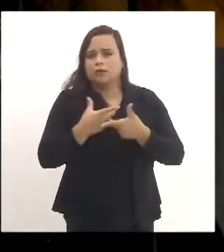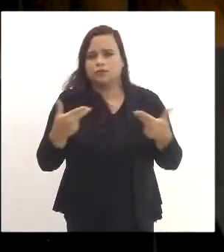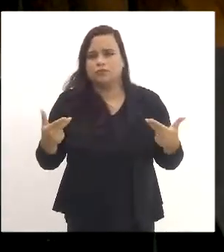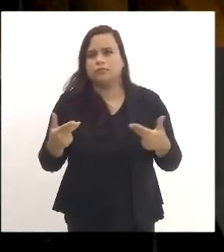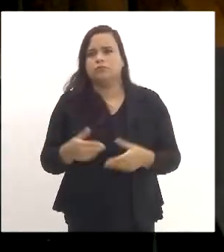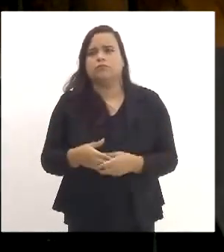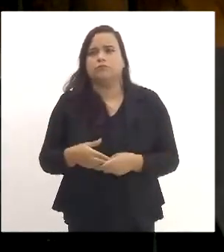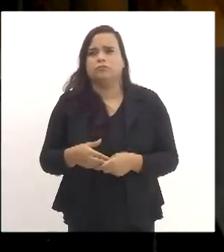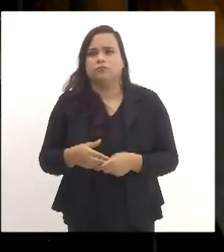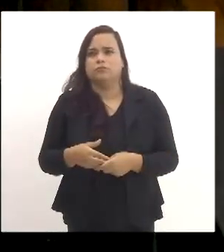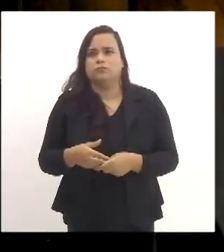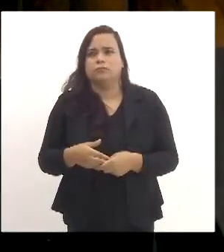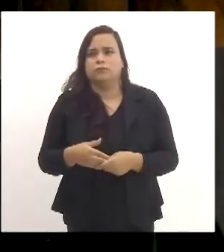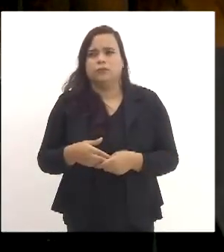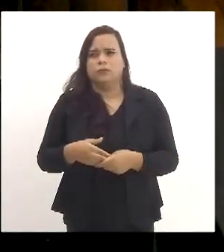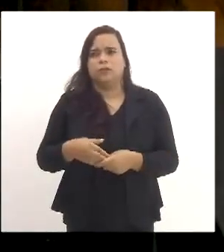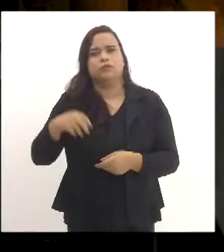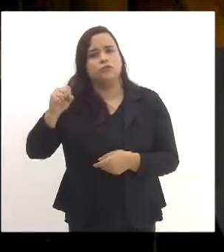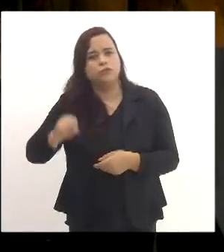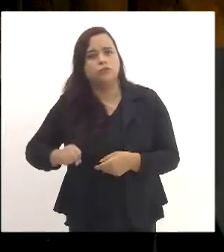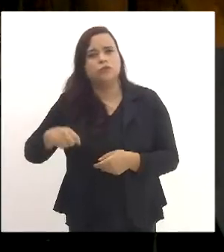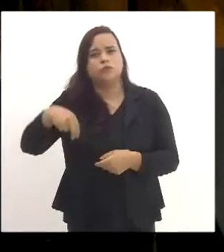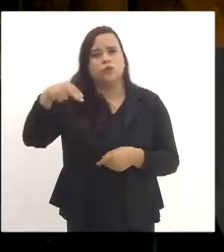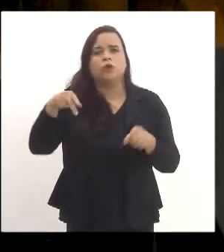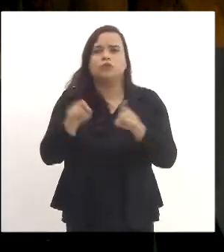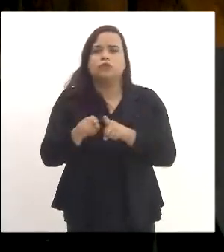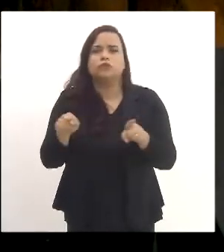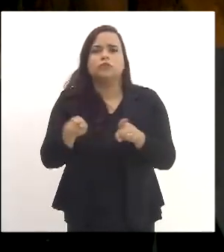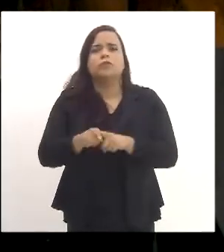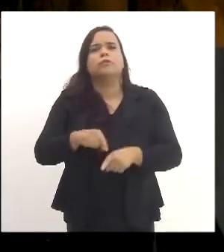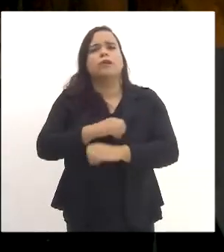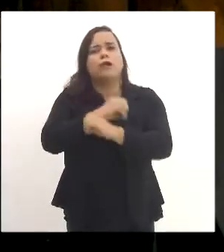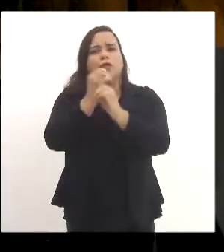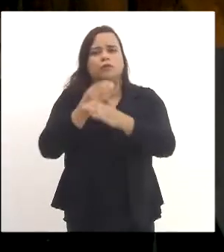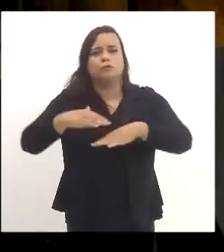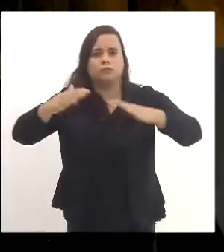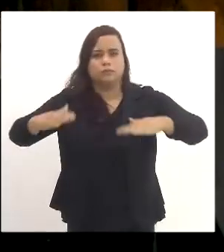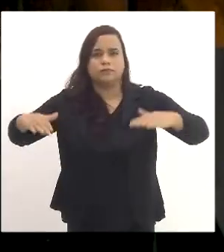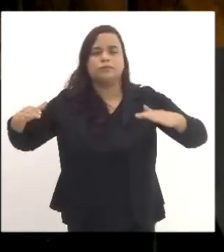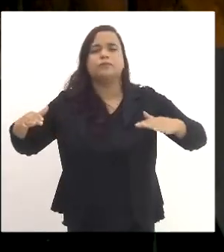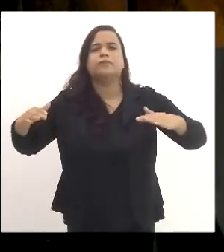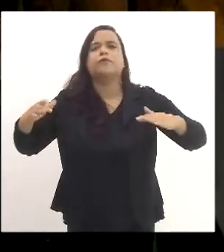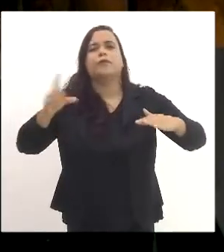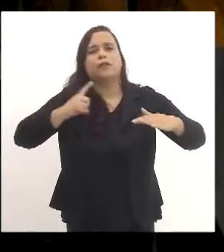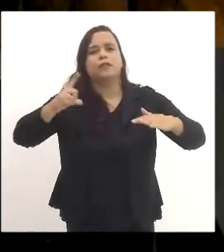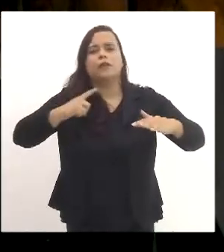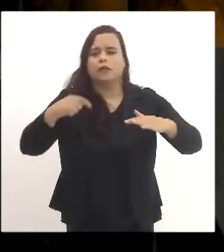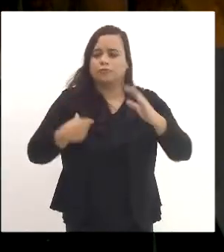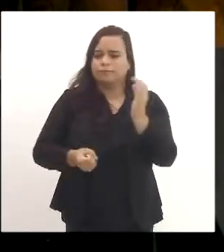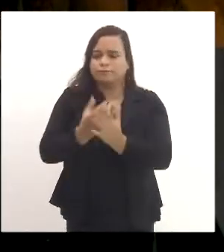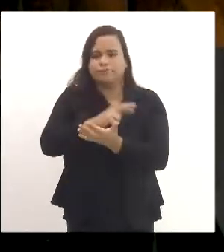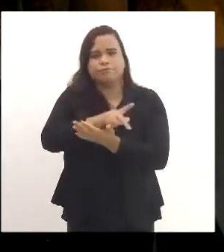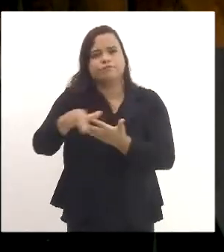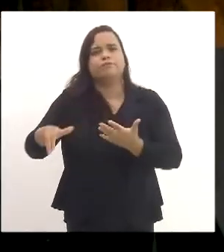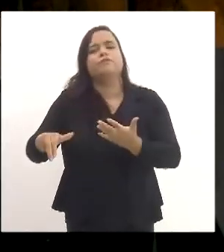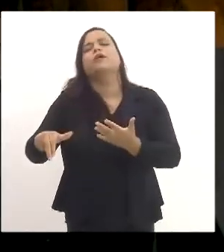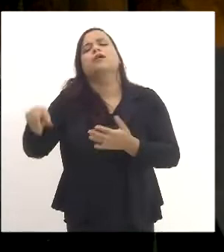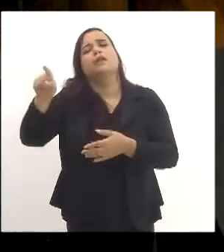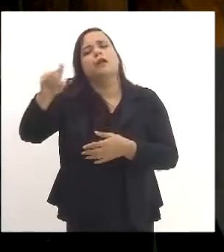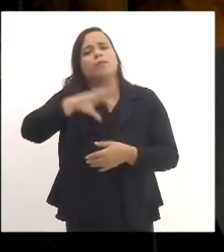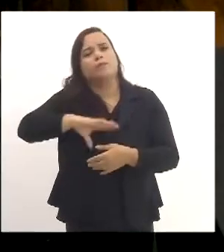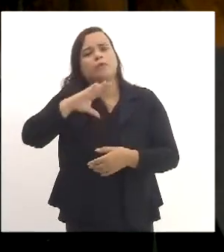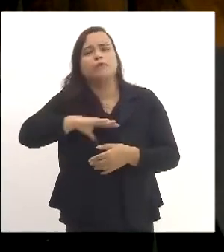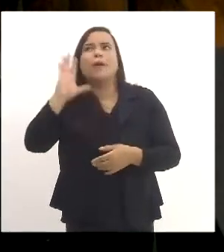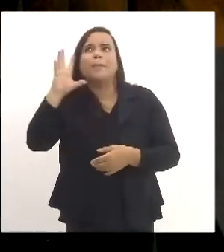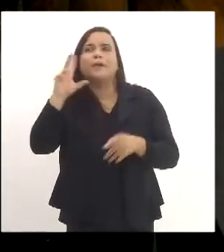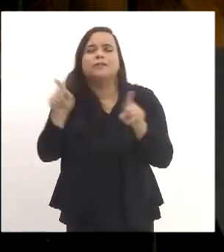Sul-Sul, Sul-Norte no Atlântico, os laboratórios colaborativos que desenvolvi em Portugal e que aqui também pensei